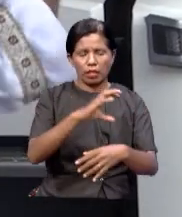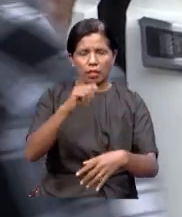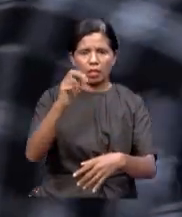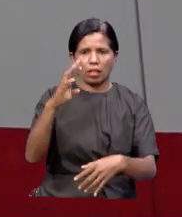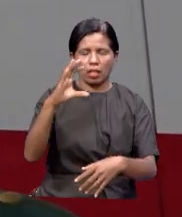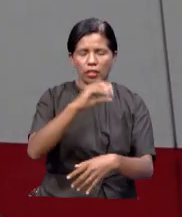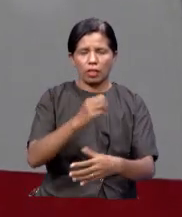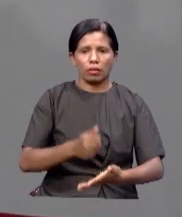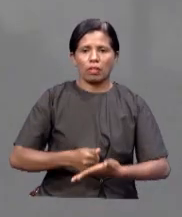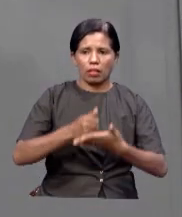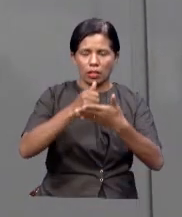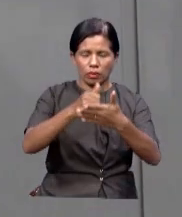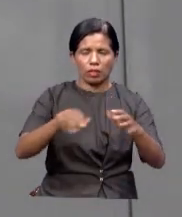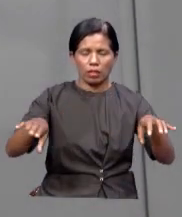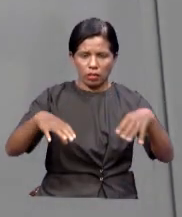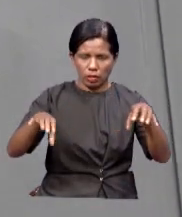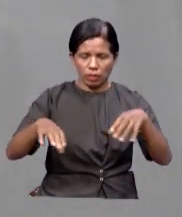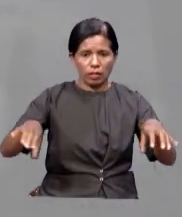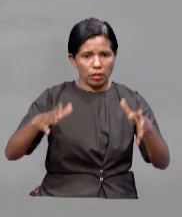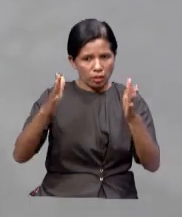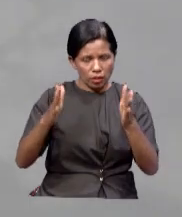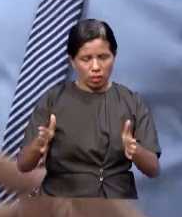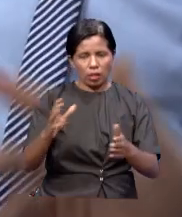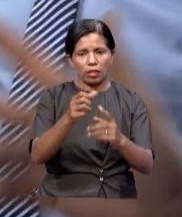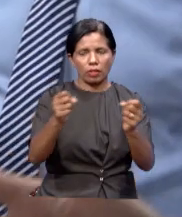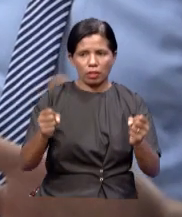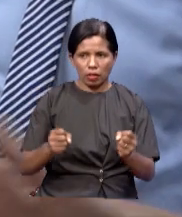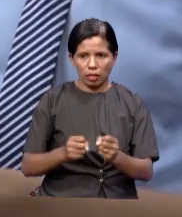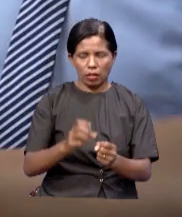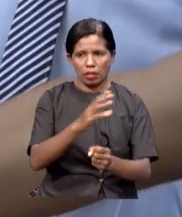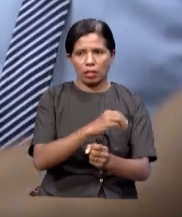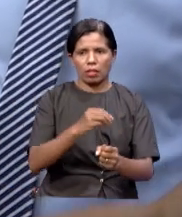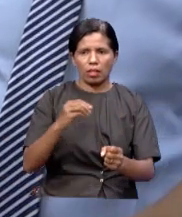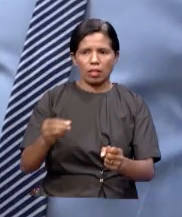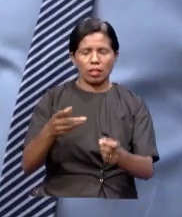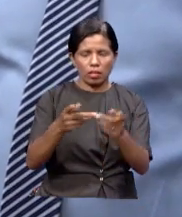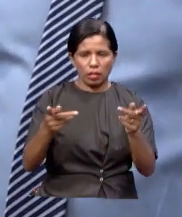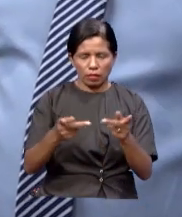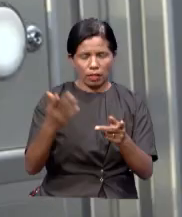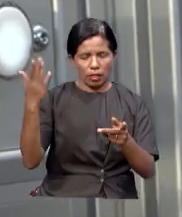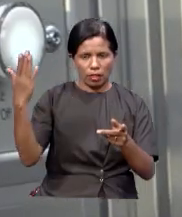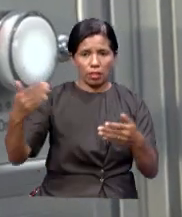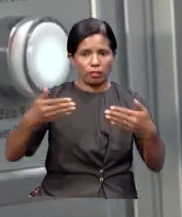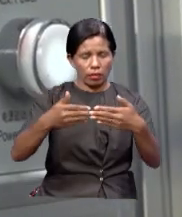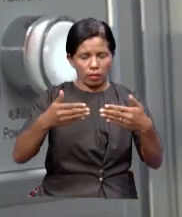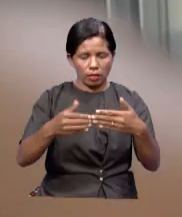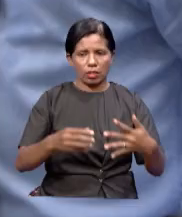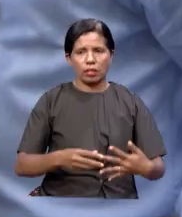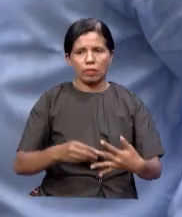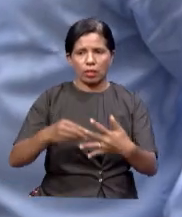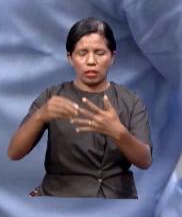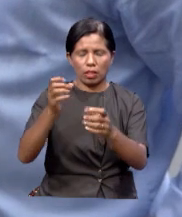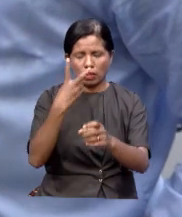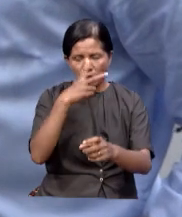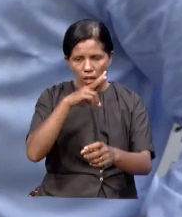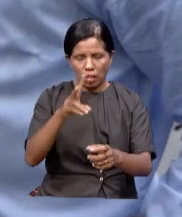ato facilita serviço funcionário autoridade aduaneira alfândega e a posto integrado Batugadé liu ato halo